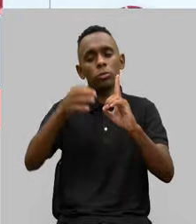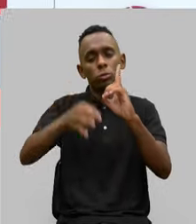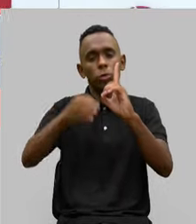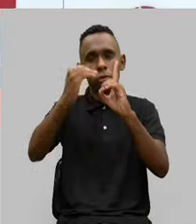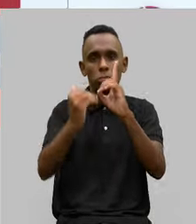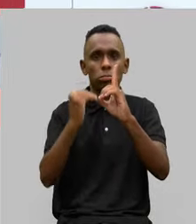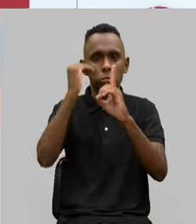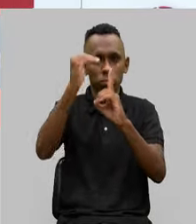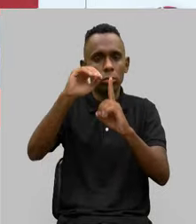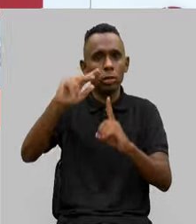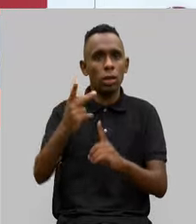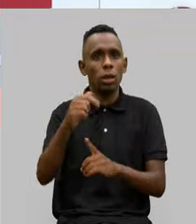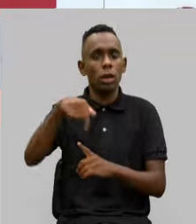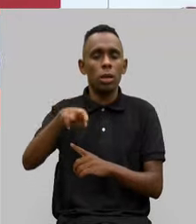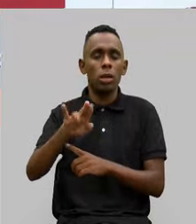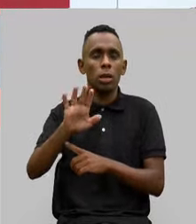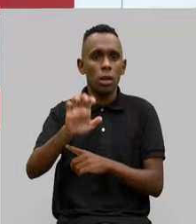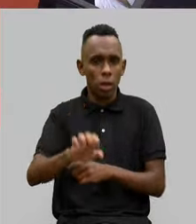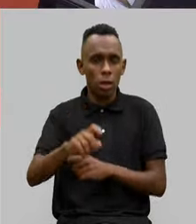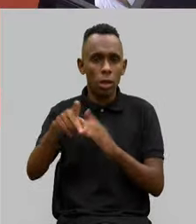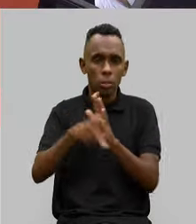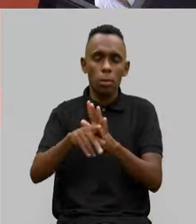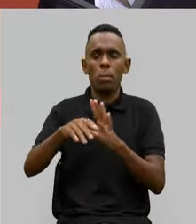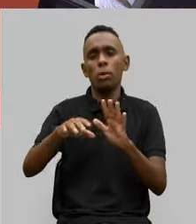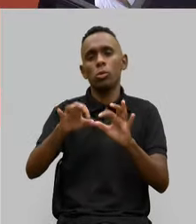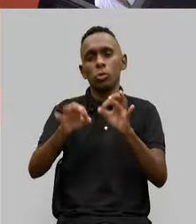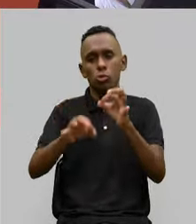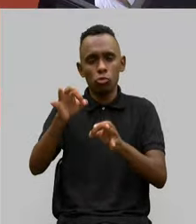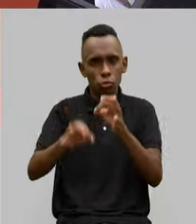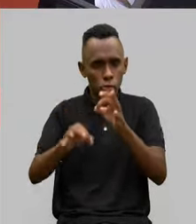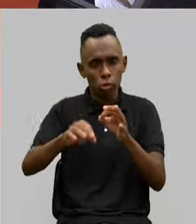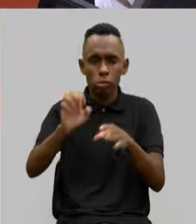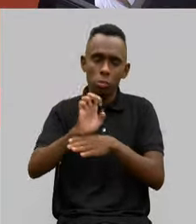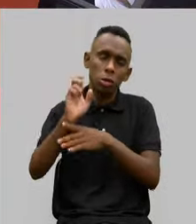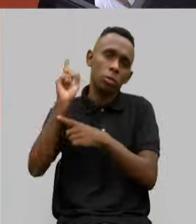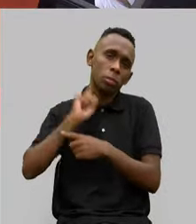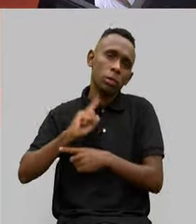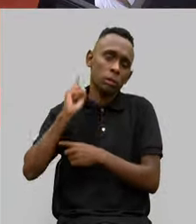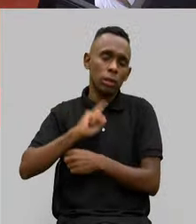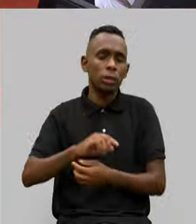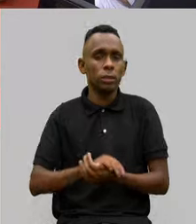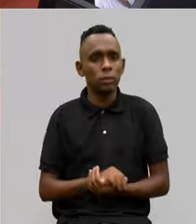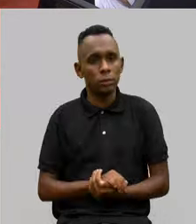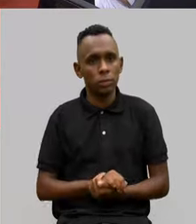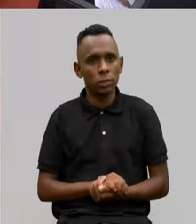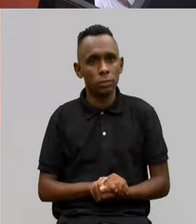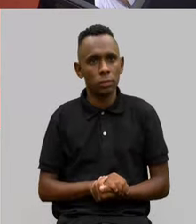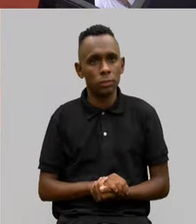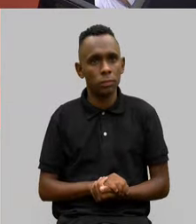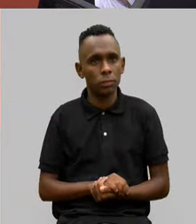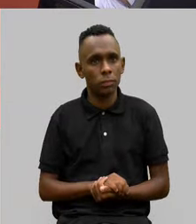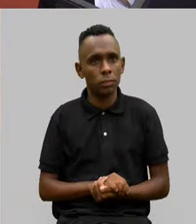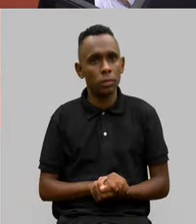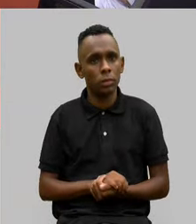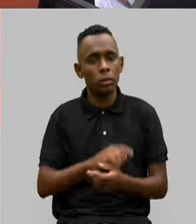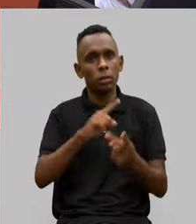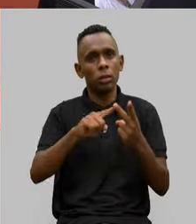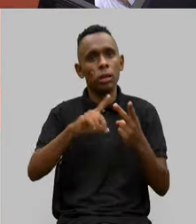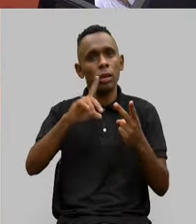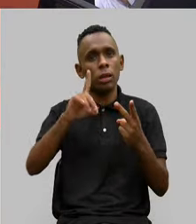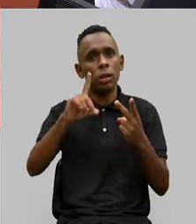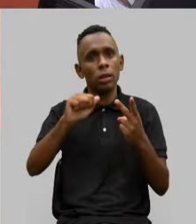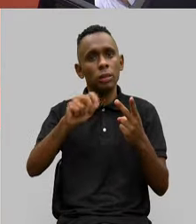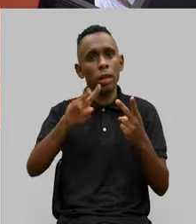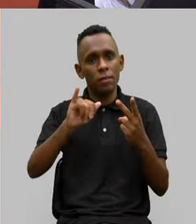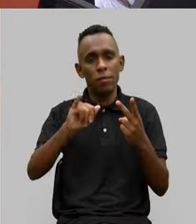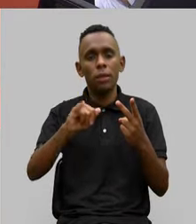Abiel Torres do Tribunal de Justiça de Minas Gerais e para o senhor Davi pinter